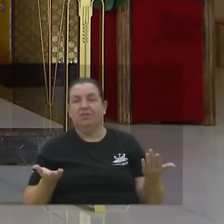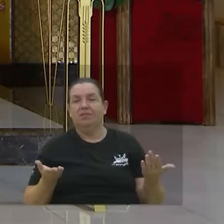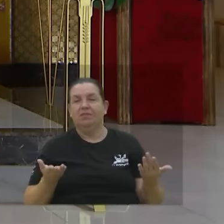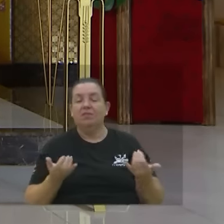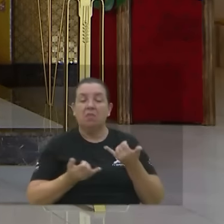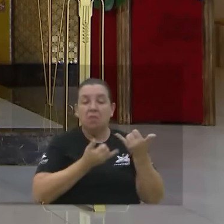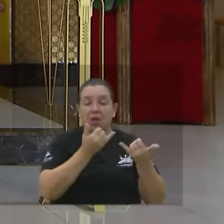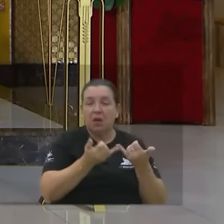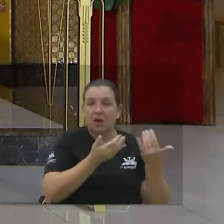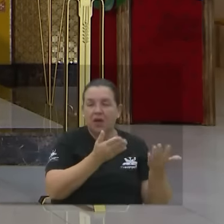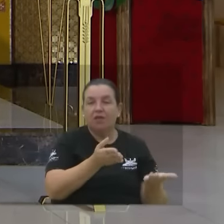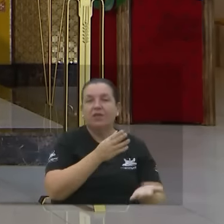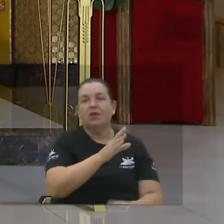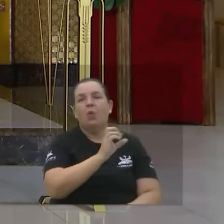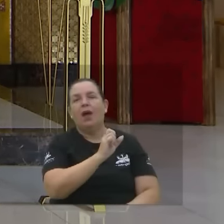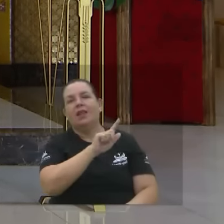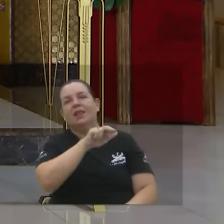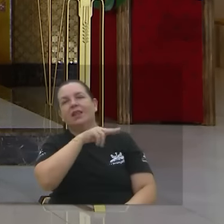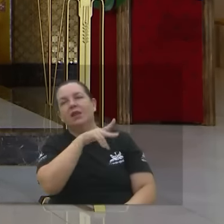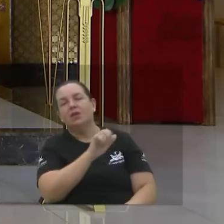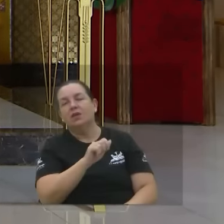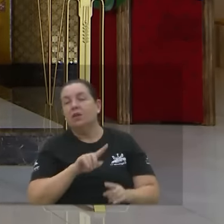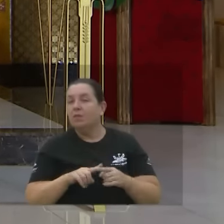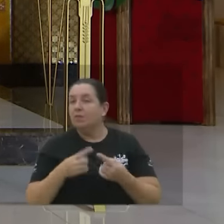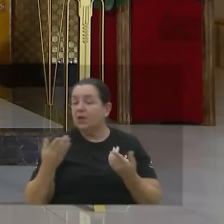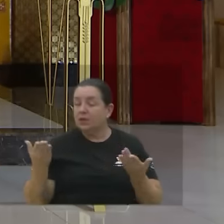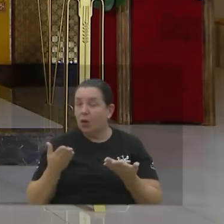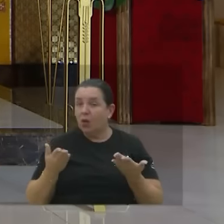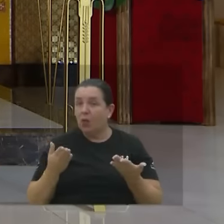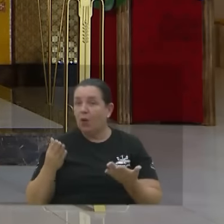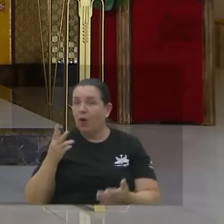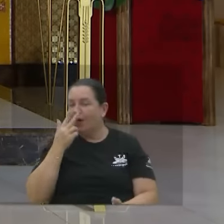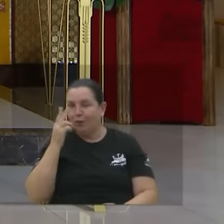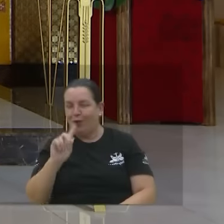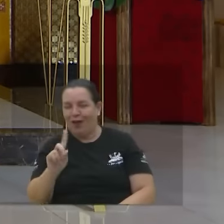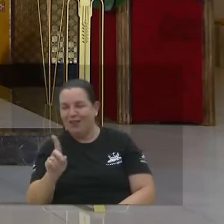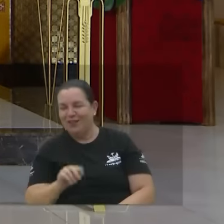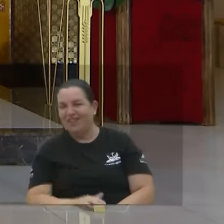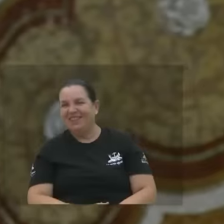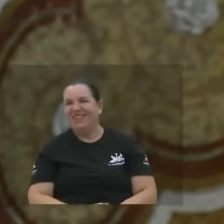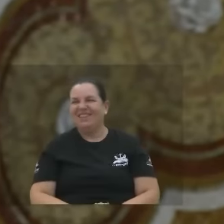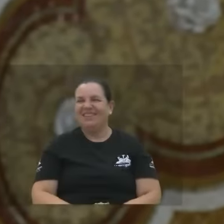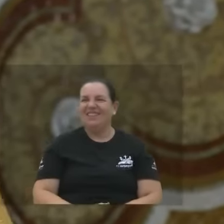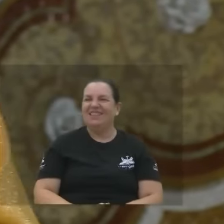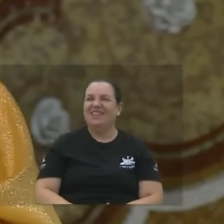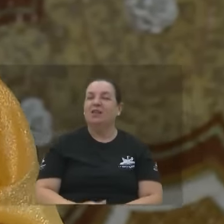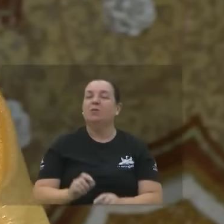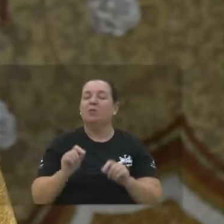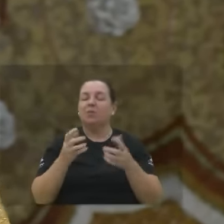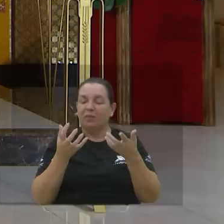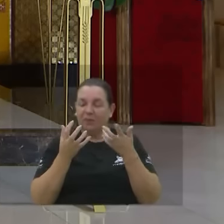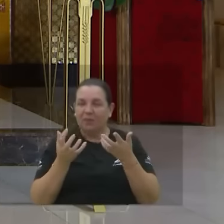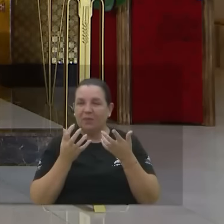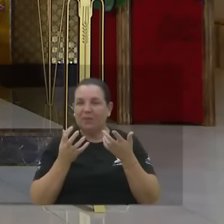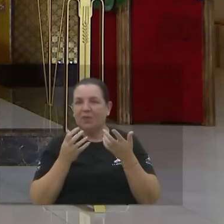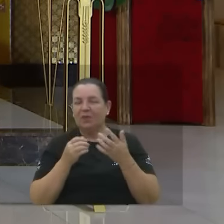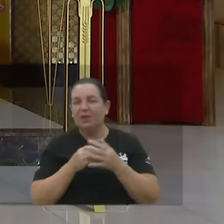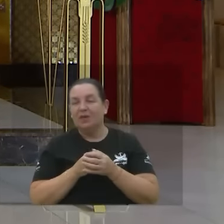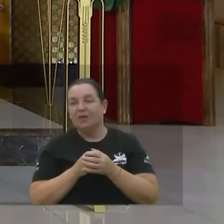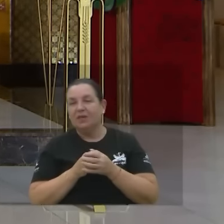Brincava assim com a Cleusa. Mas eu não vejo, agora já não acho. E quero